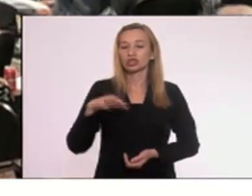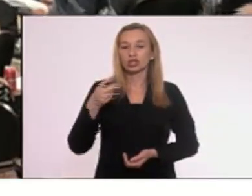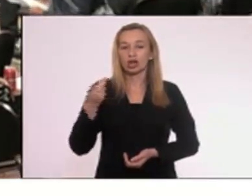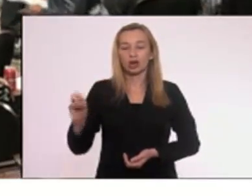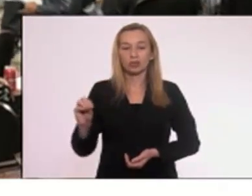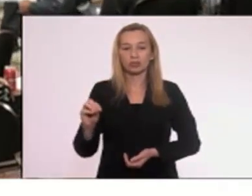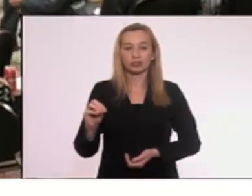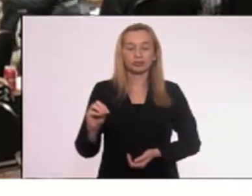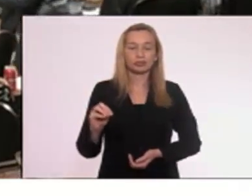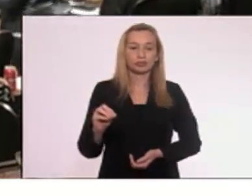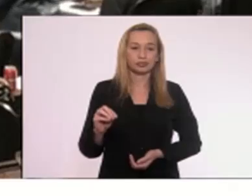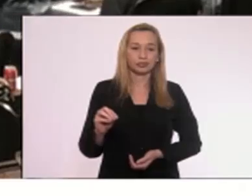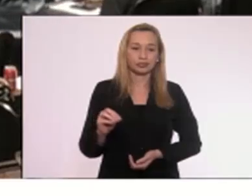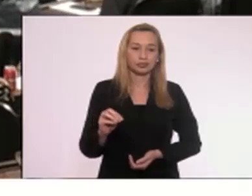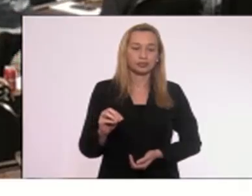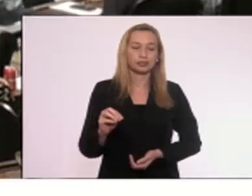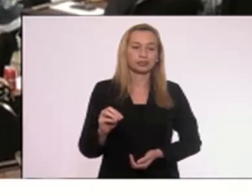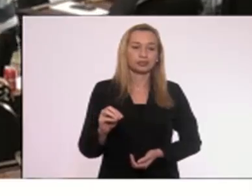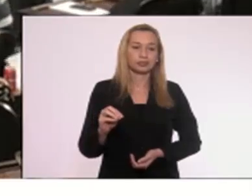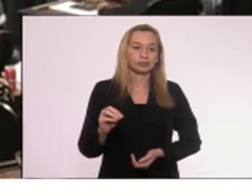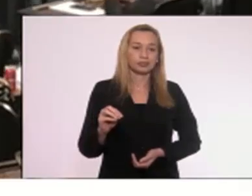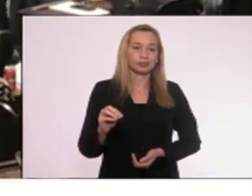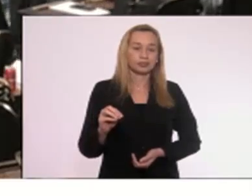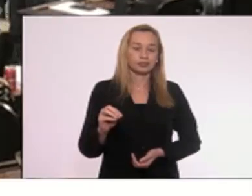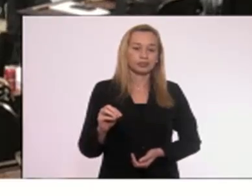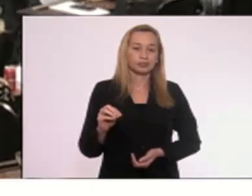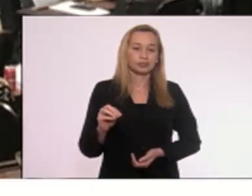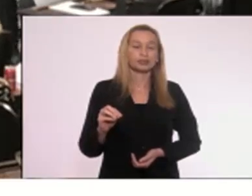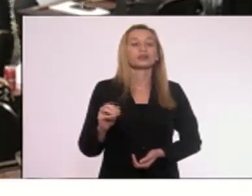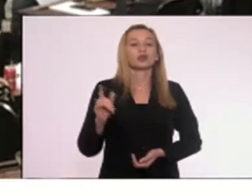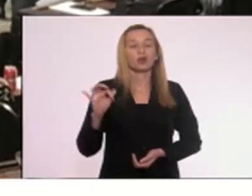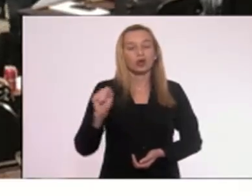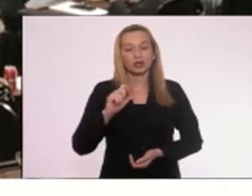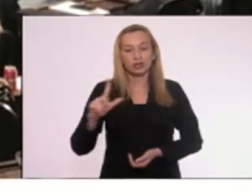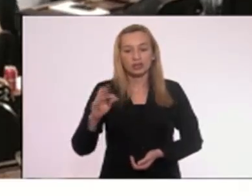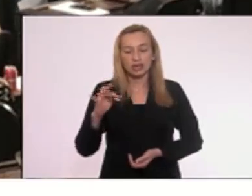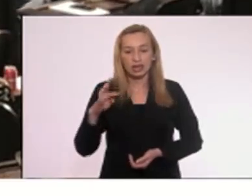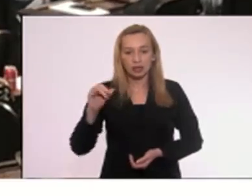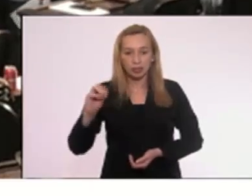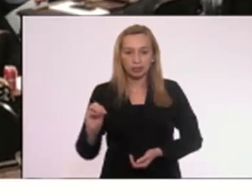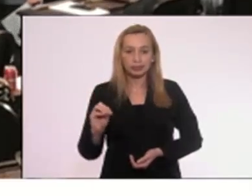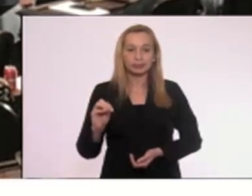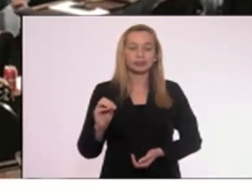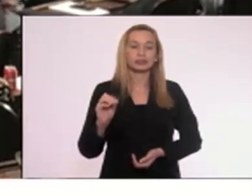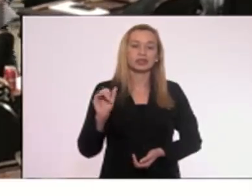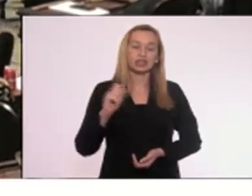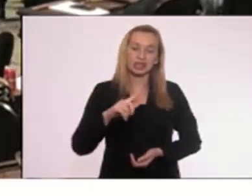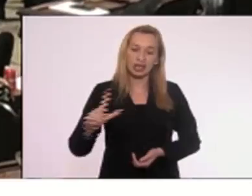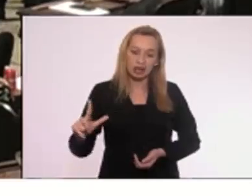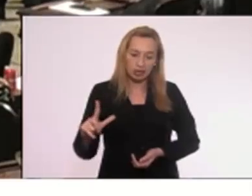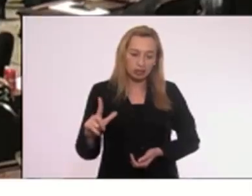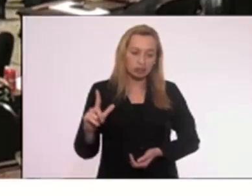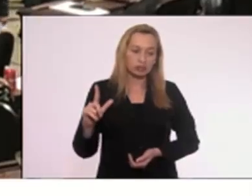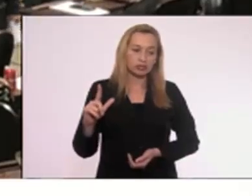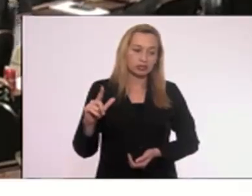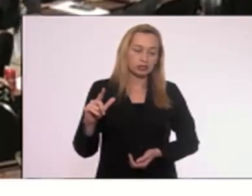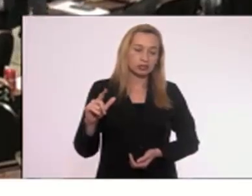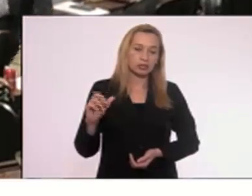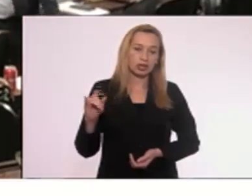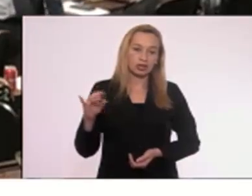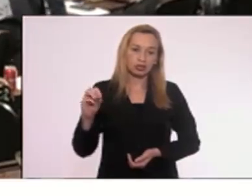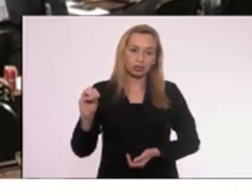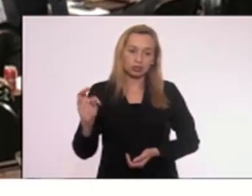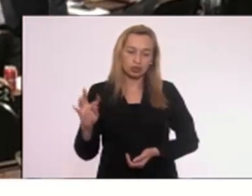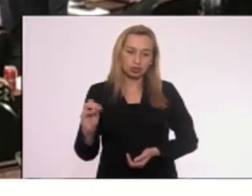Bulhões, presente, vai votar. Deputado Coronel Salema, deputado Daniel Liblelon, deputado delegado Carlos